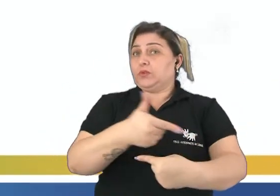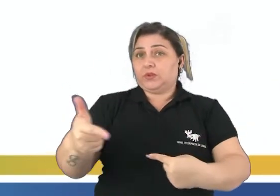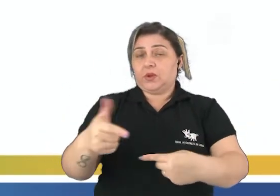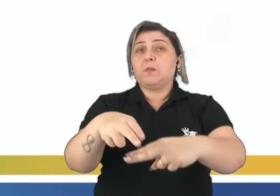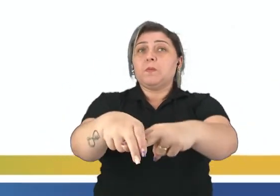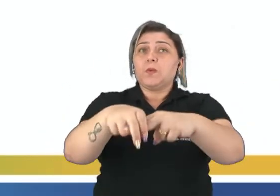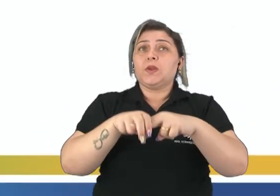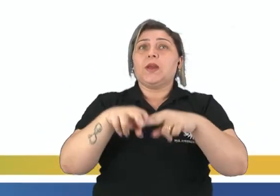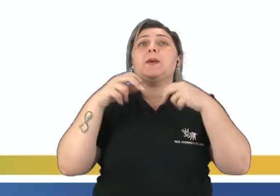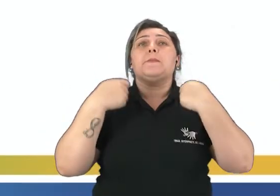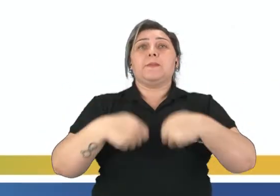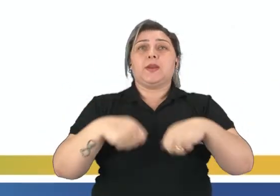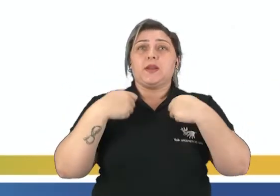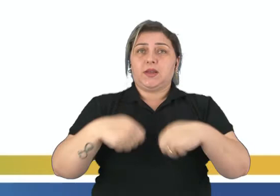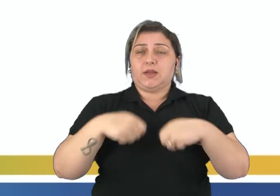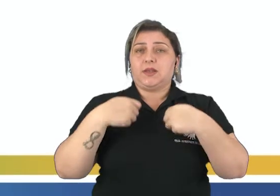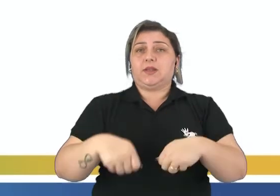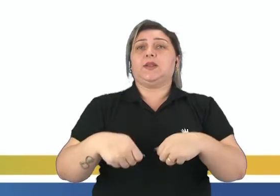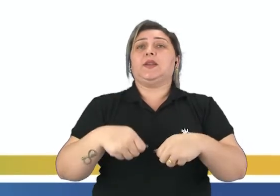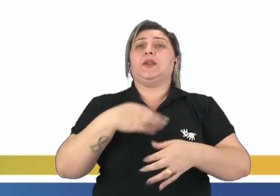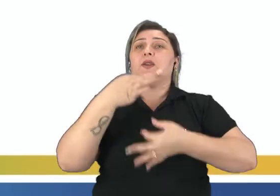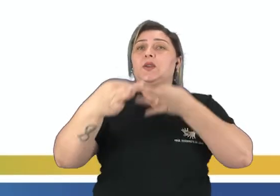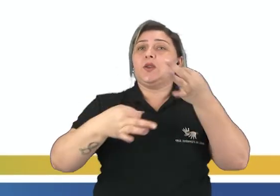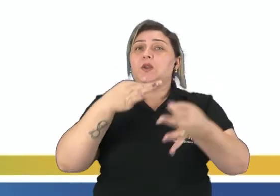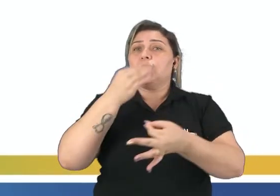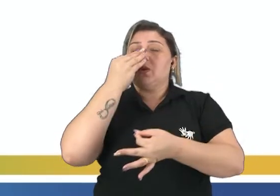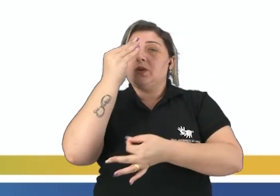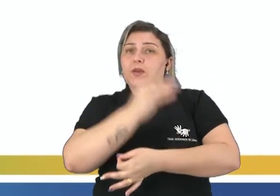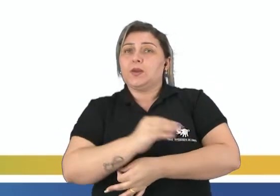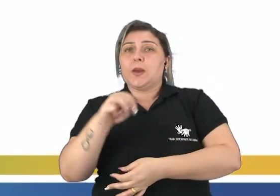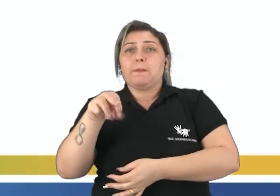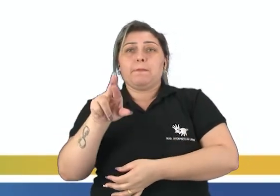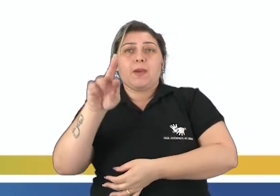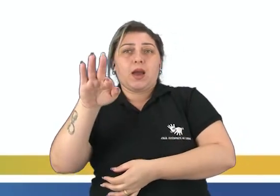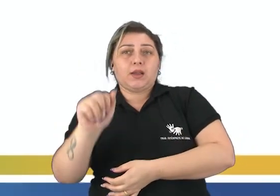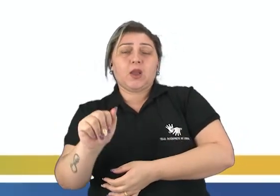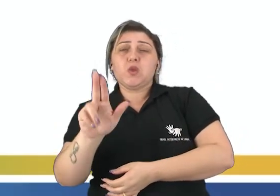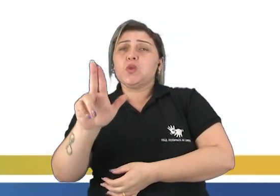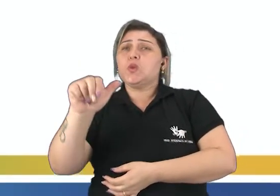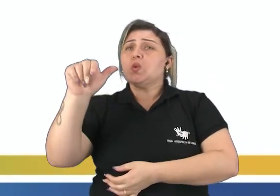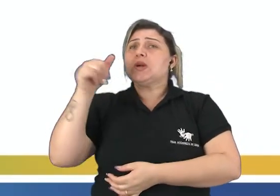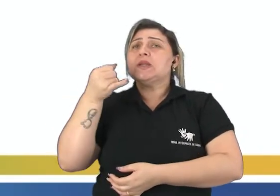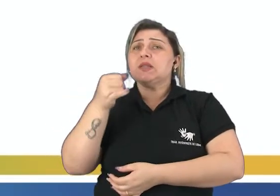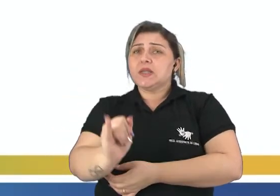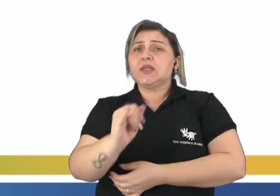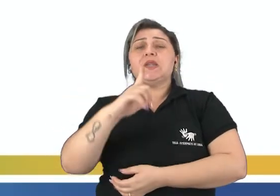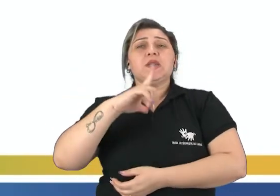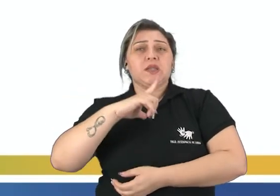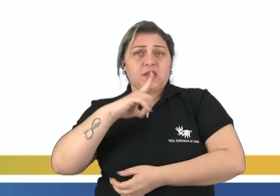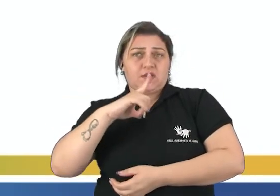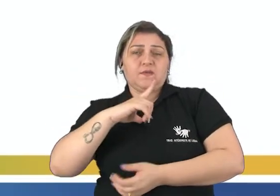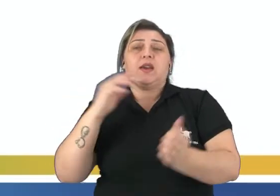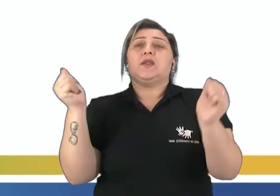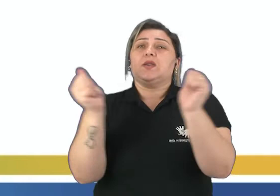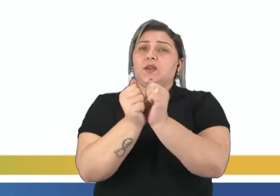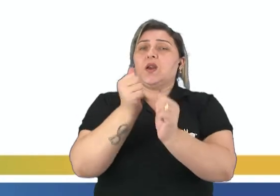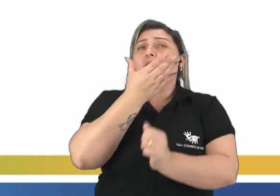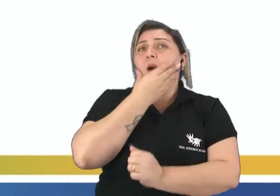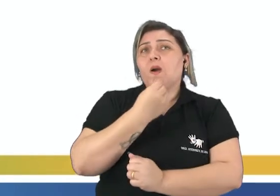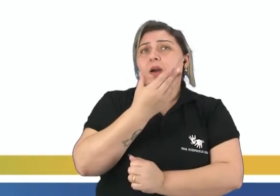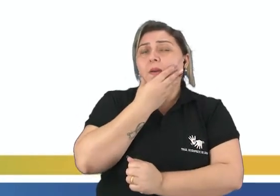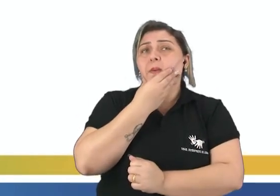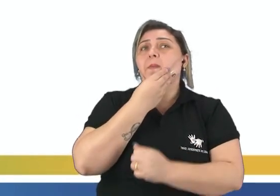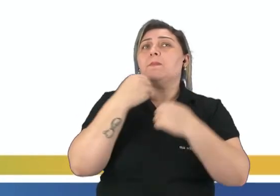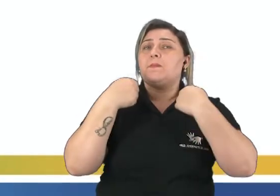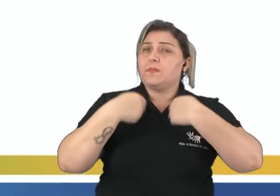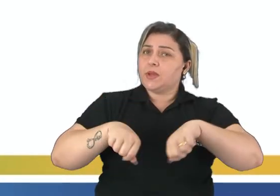Por isso é preciso descartar opiniões do tipo: Marta nunca seria uma artilheira se jogasse no masculino. Então é isso que a gente tem que